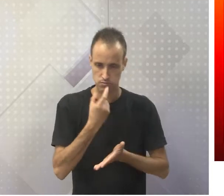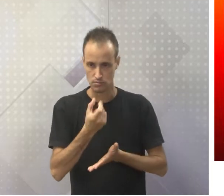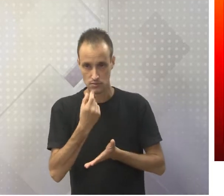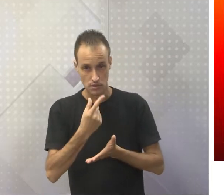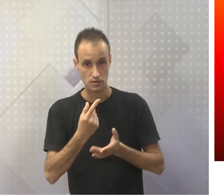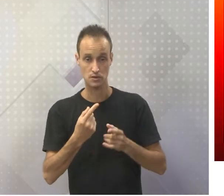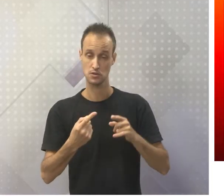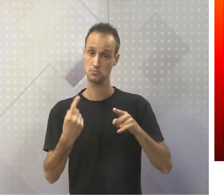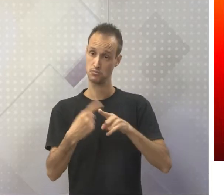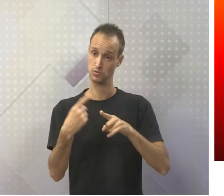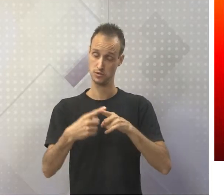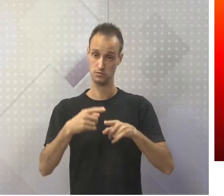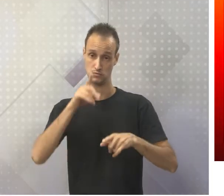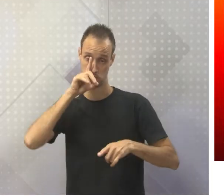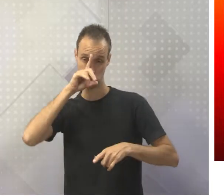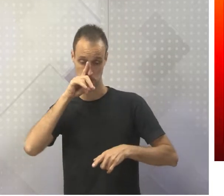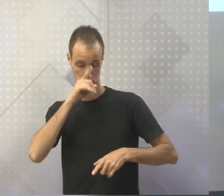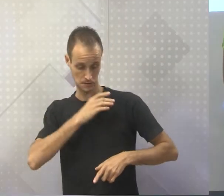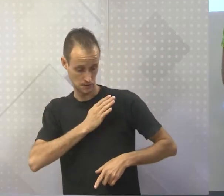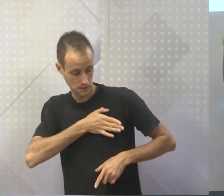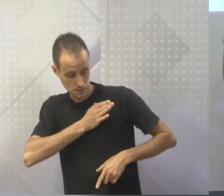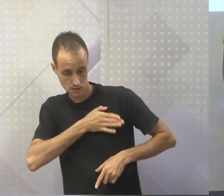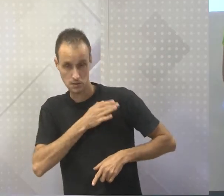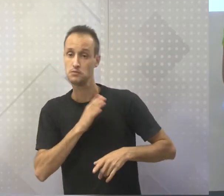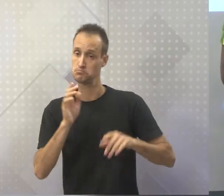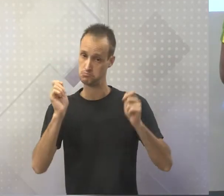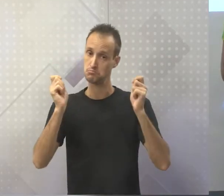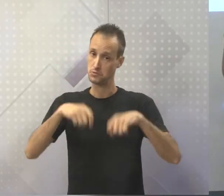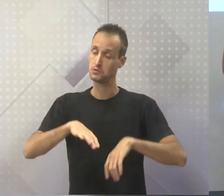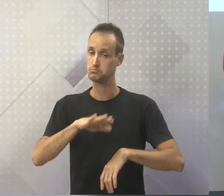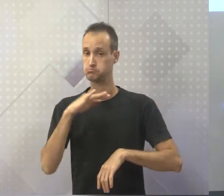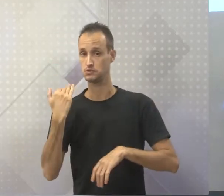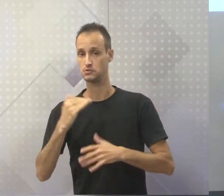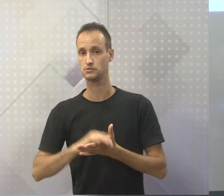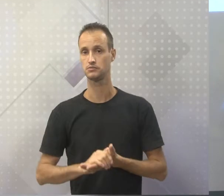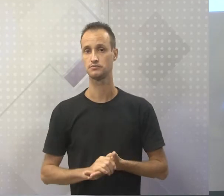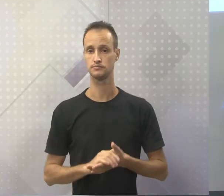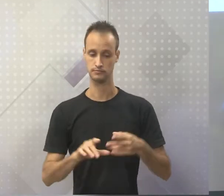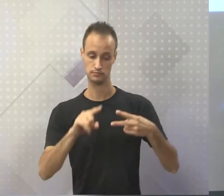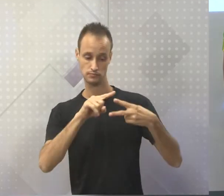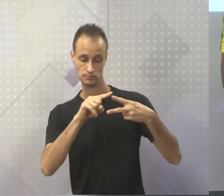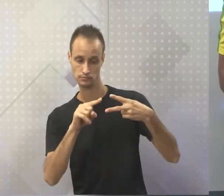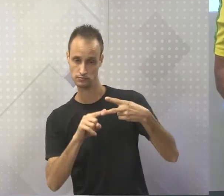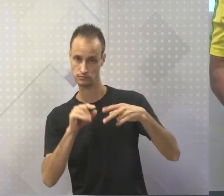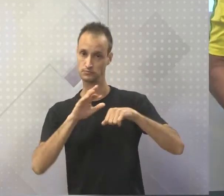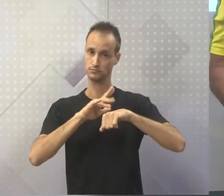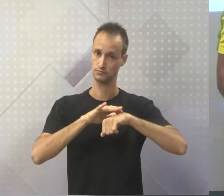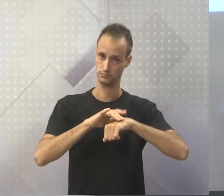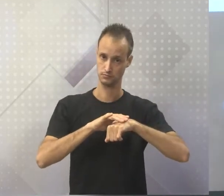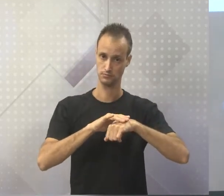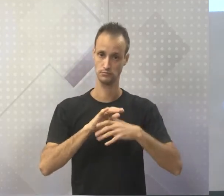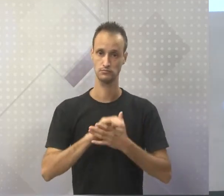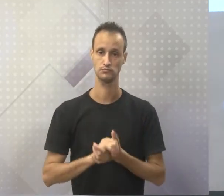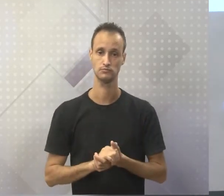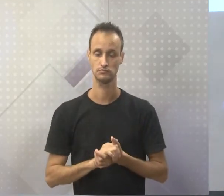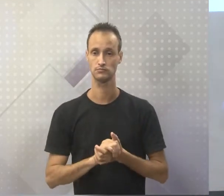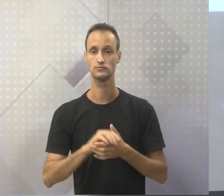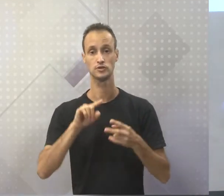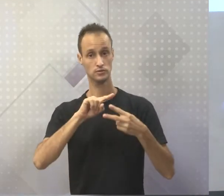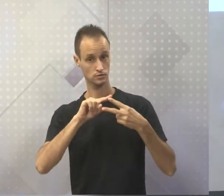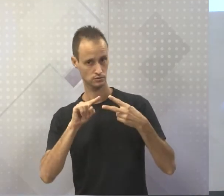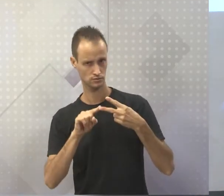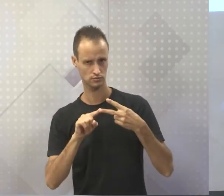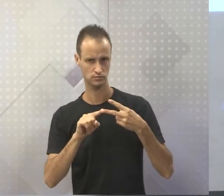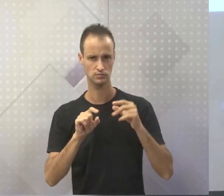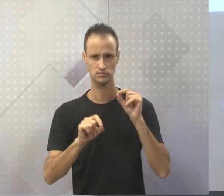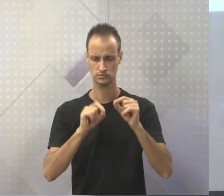pode levar à morte dessa pessoa. Beleza? Doença de Addison e doença de Cushing são doenças